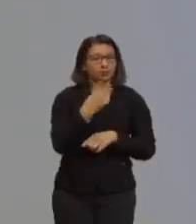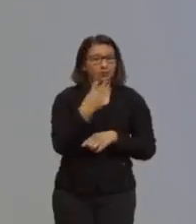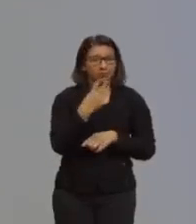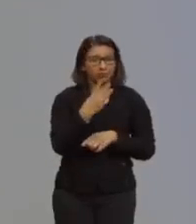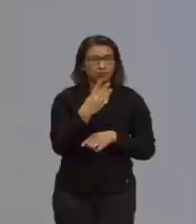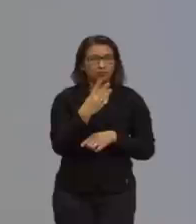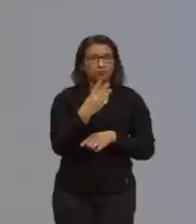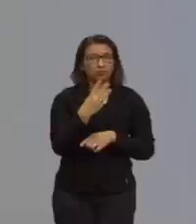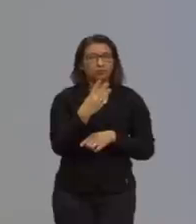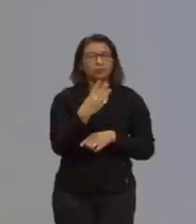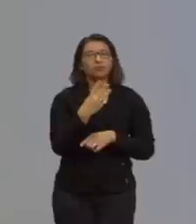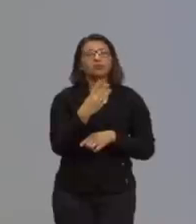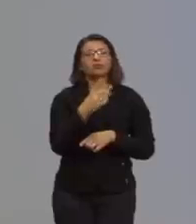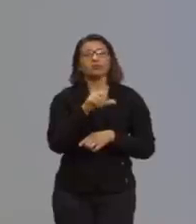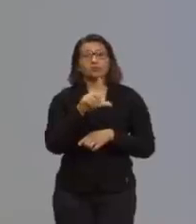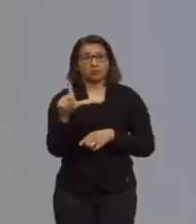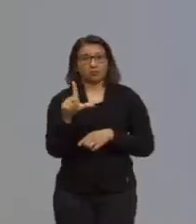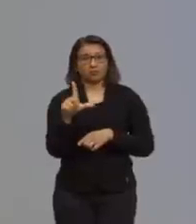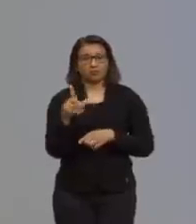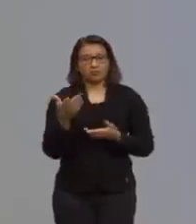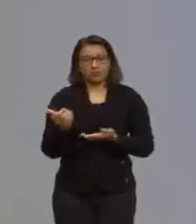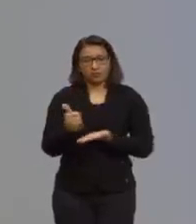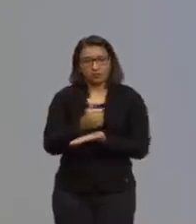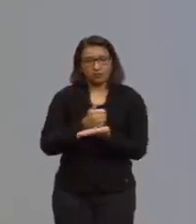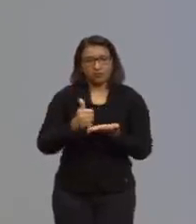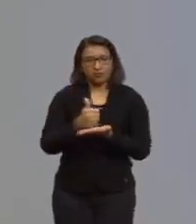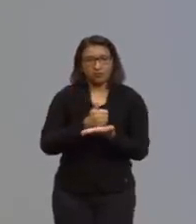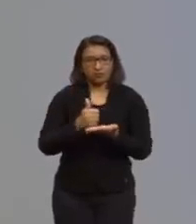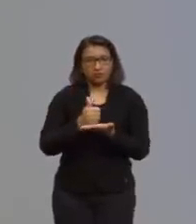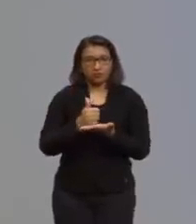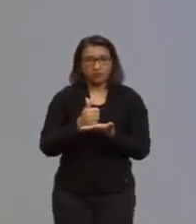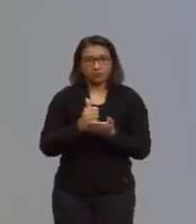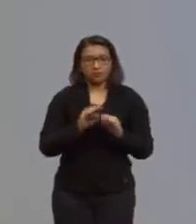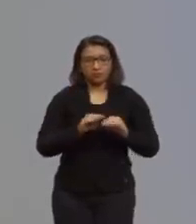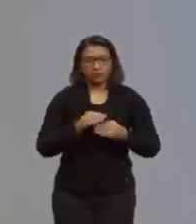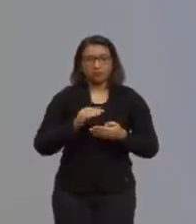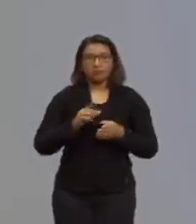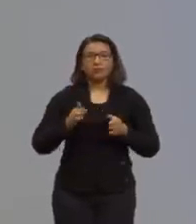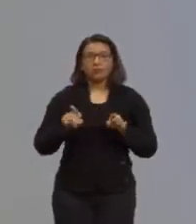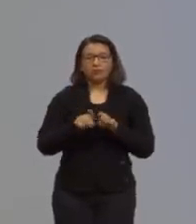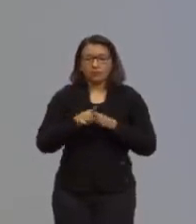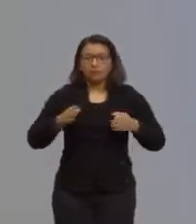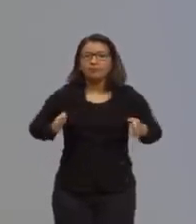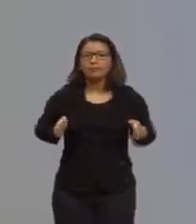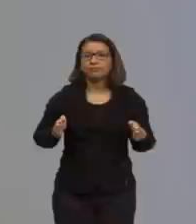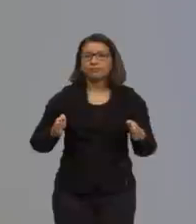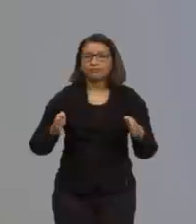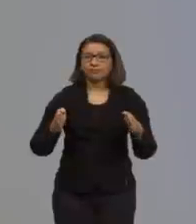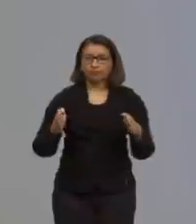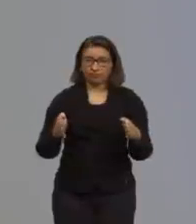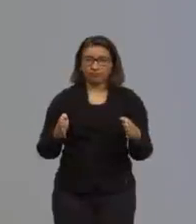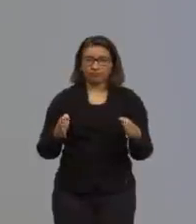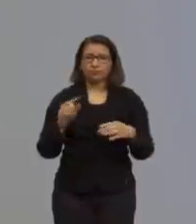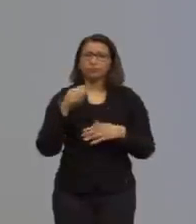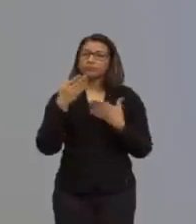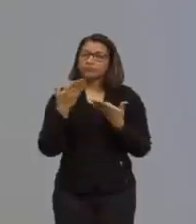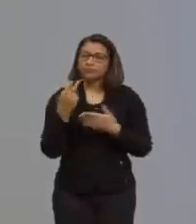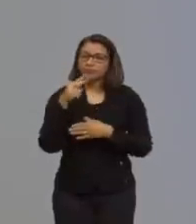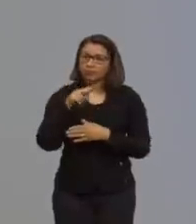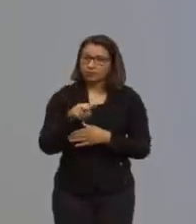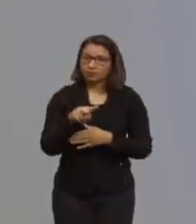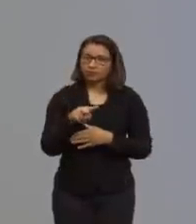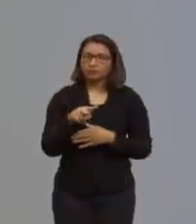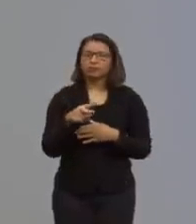base do triângulo menor, é paralelo à base do triângulo maior. Ou seja, temos ali um caso de